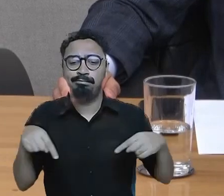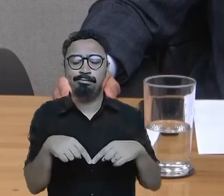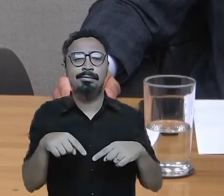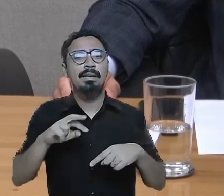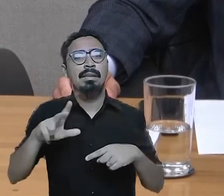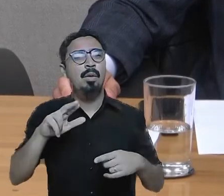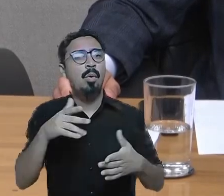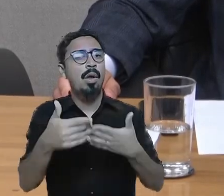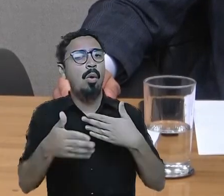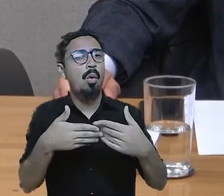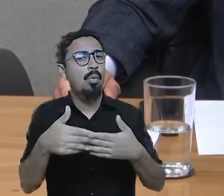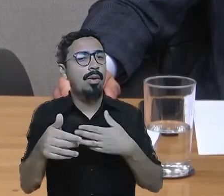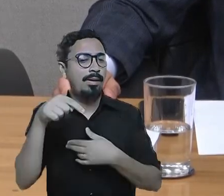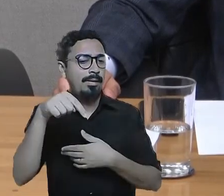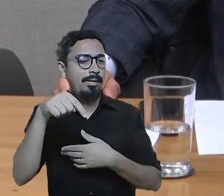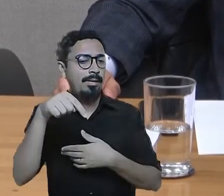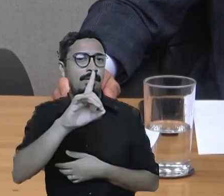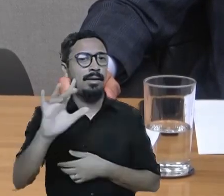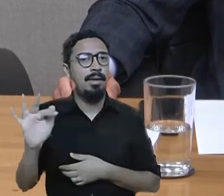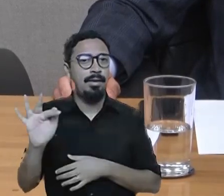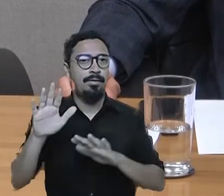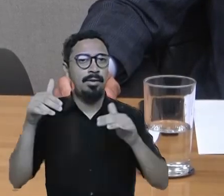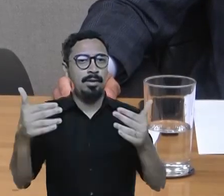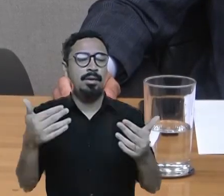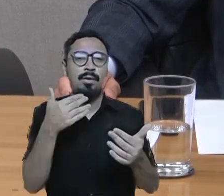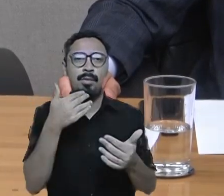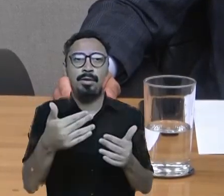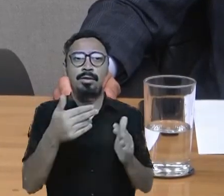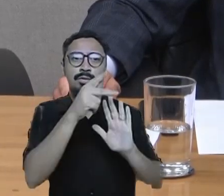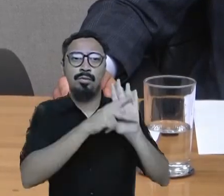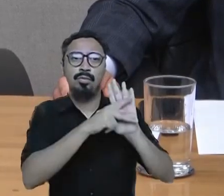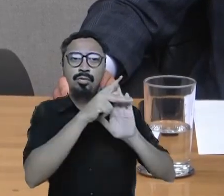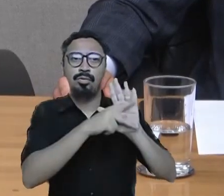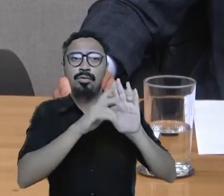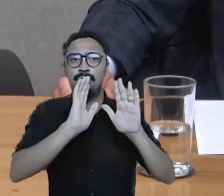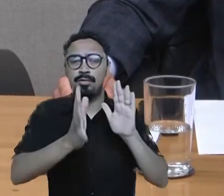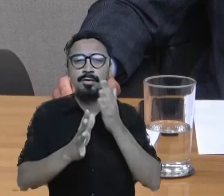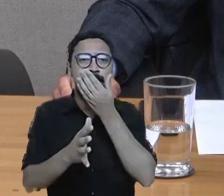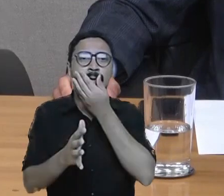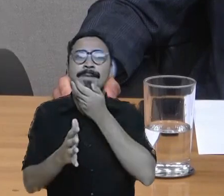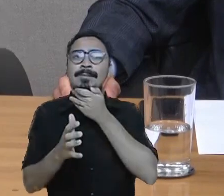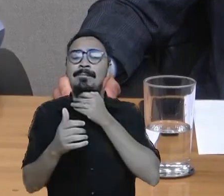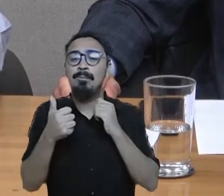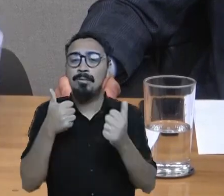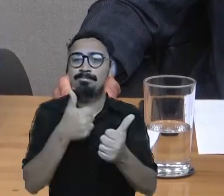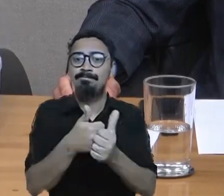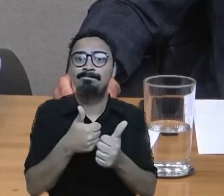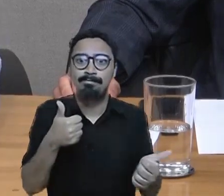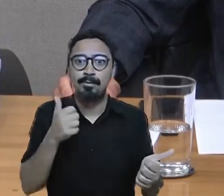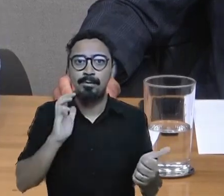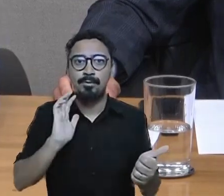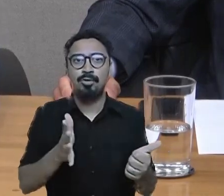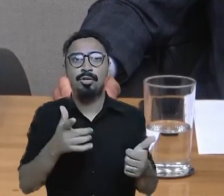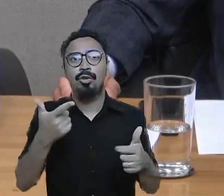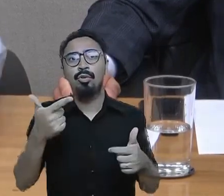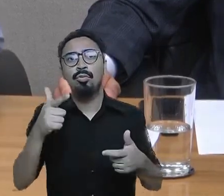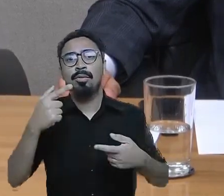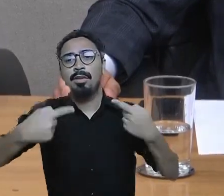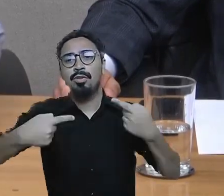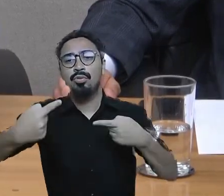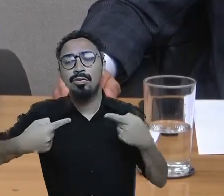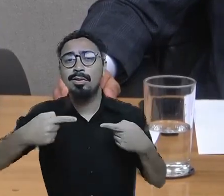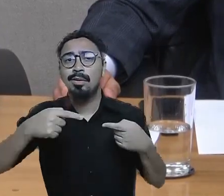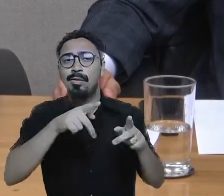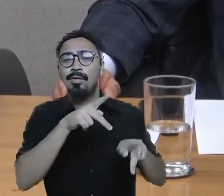aqui no distrito federal Então eu penso que esse projeto é ele é precipitado ele não passa é pela discussão pública necessária